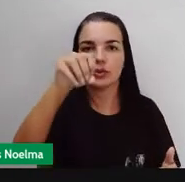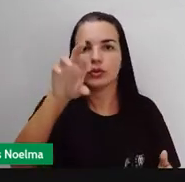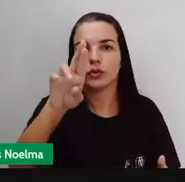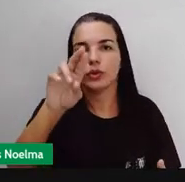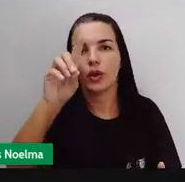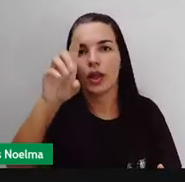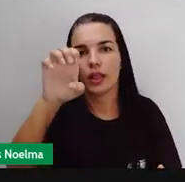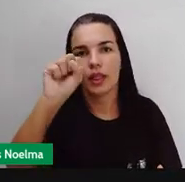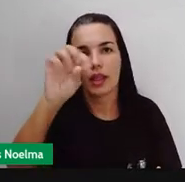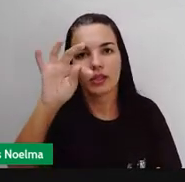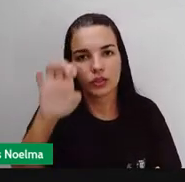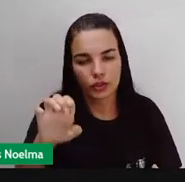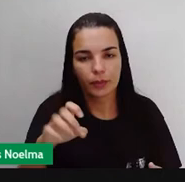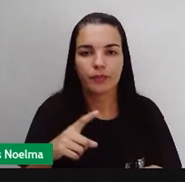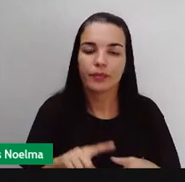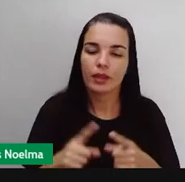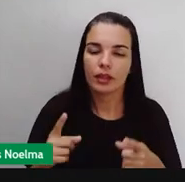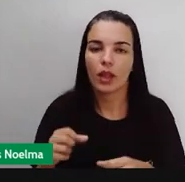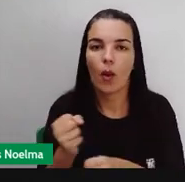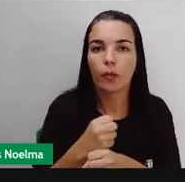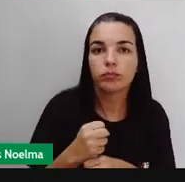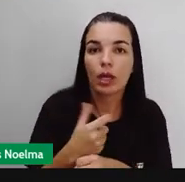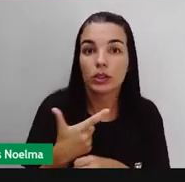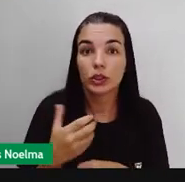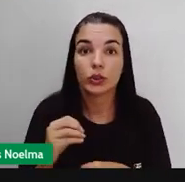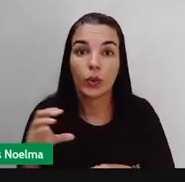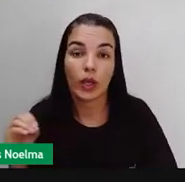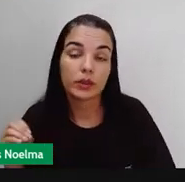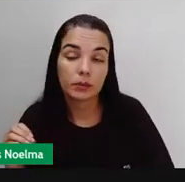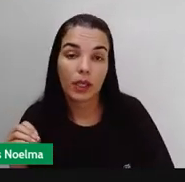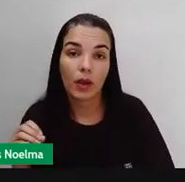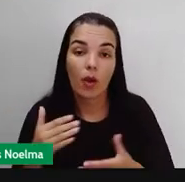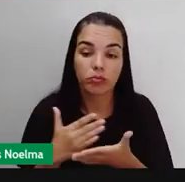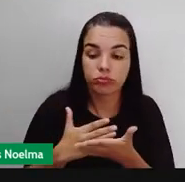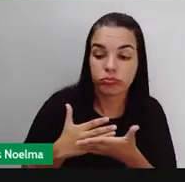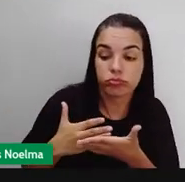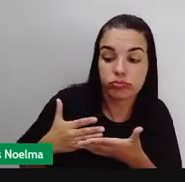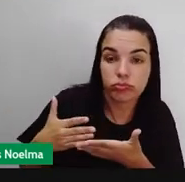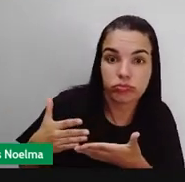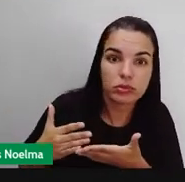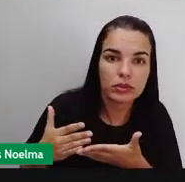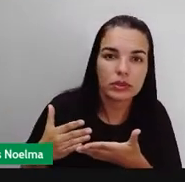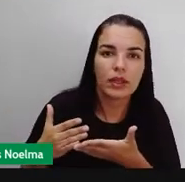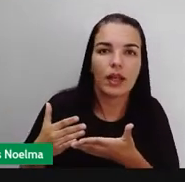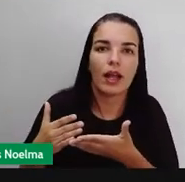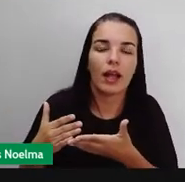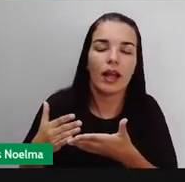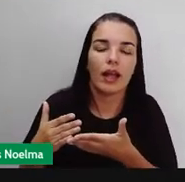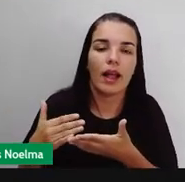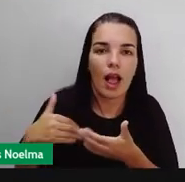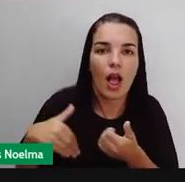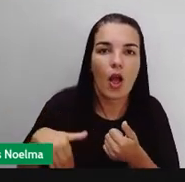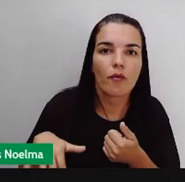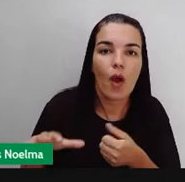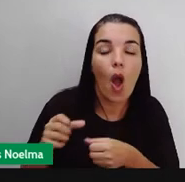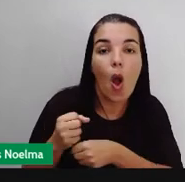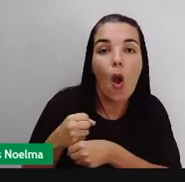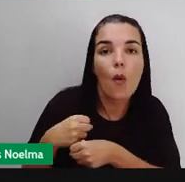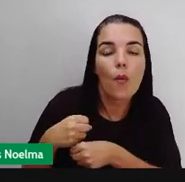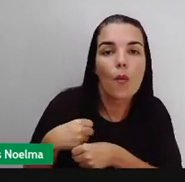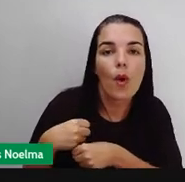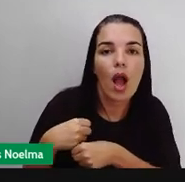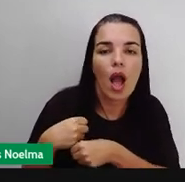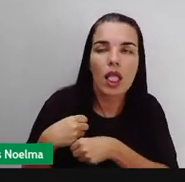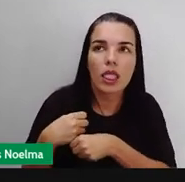Nordeste. Então, o ano 2000, já o início, né, desse ano de 2000, foi um ano, né,